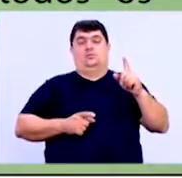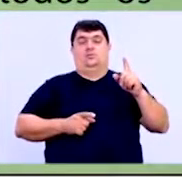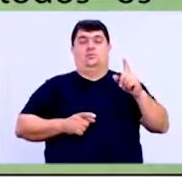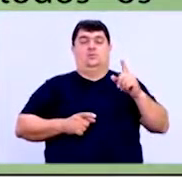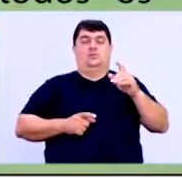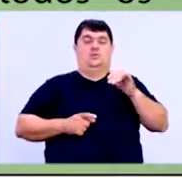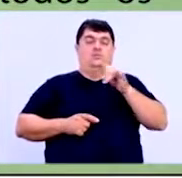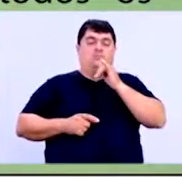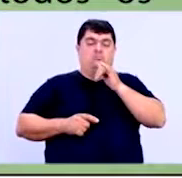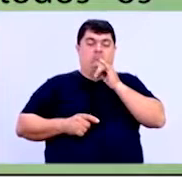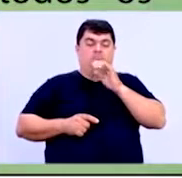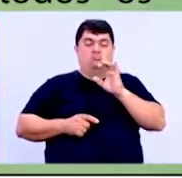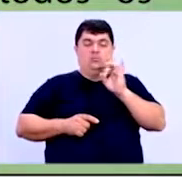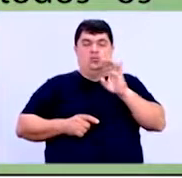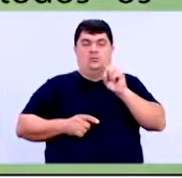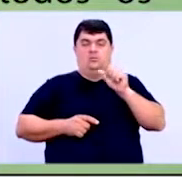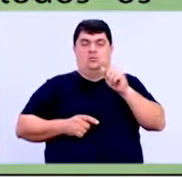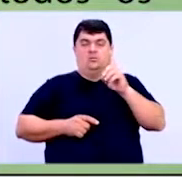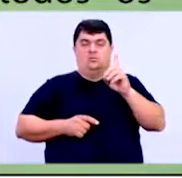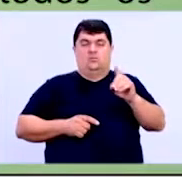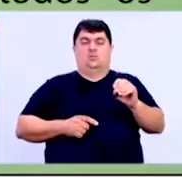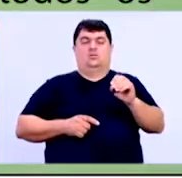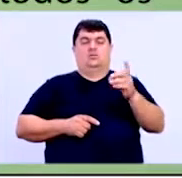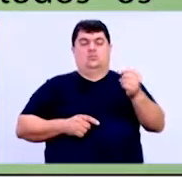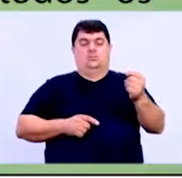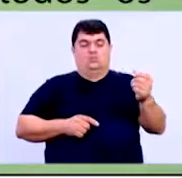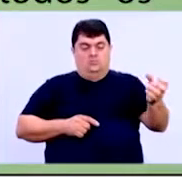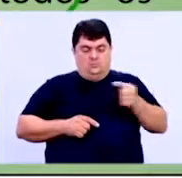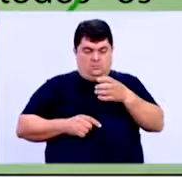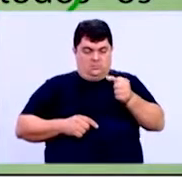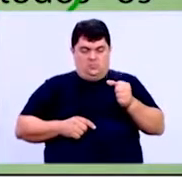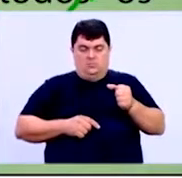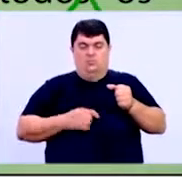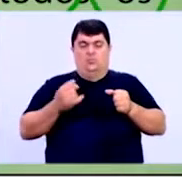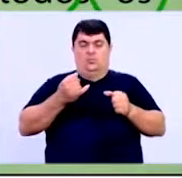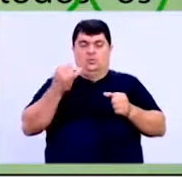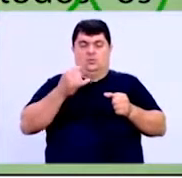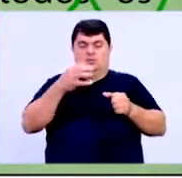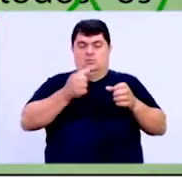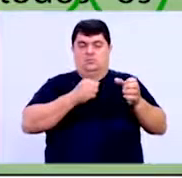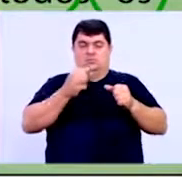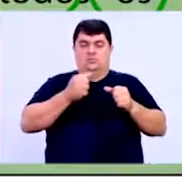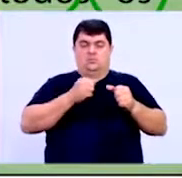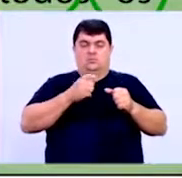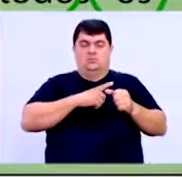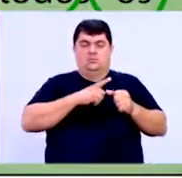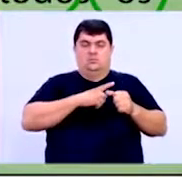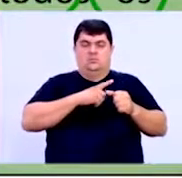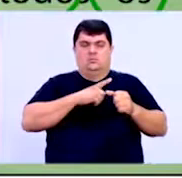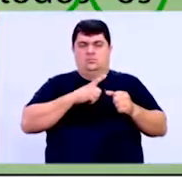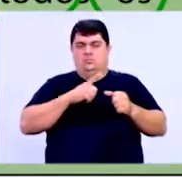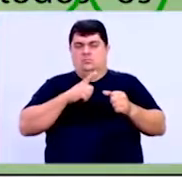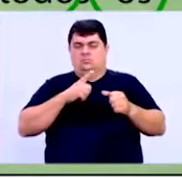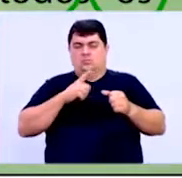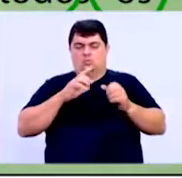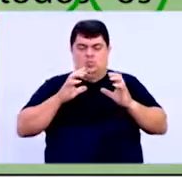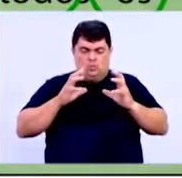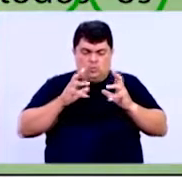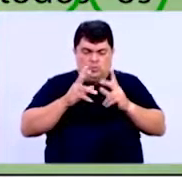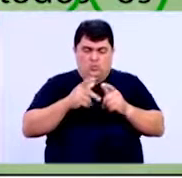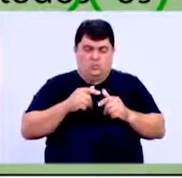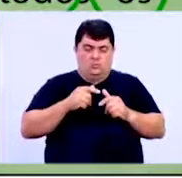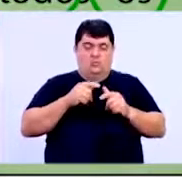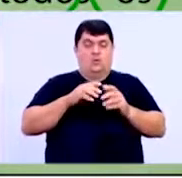é o saldo resultante de todos os recebimentos